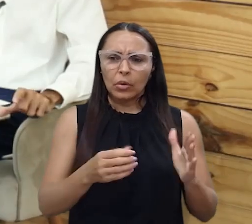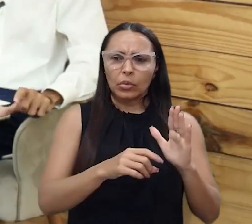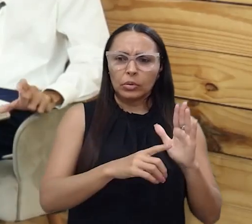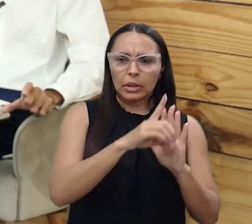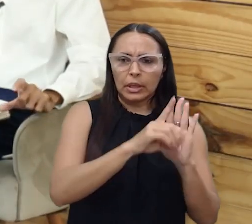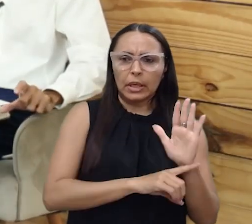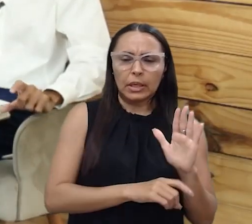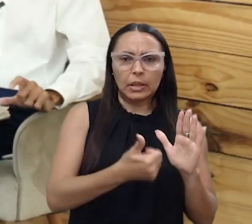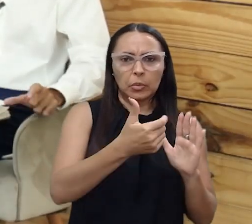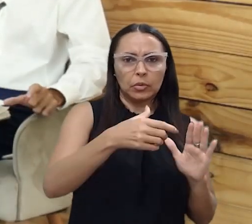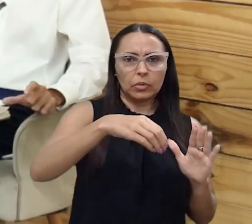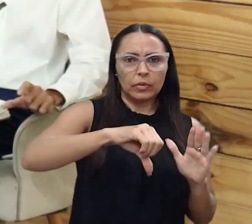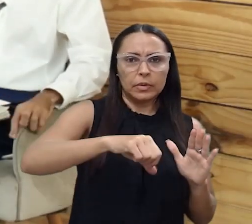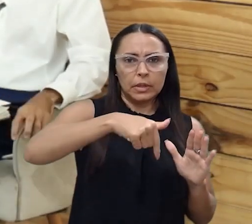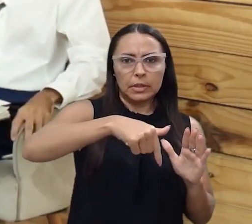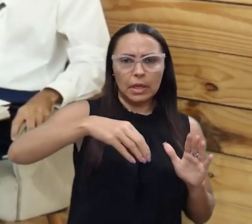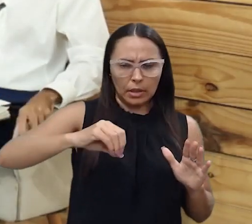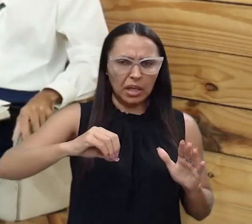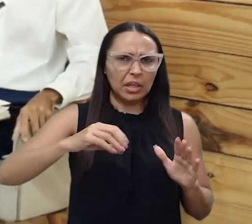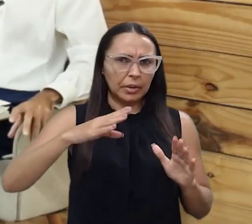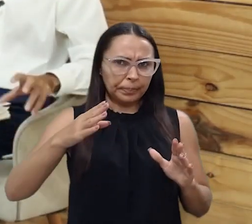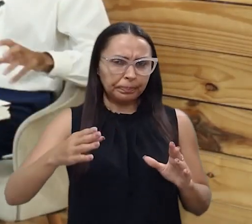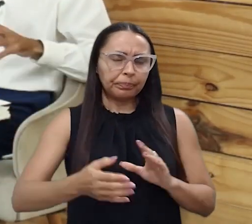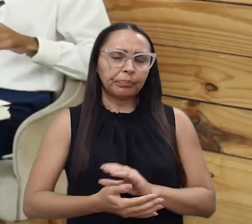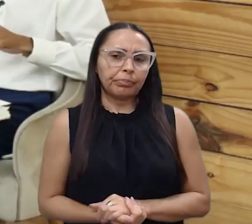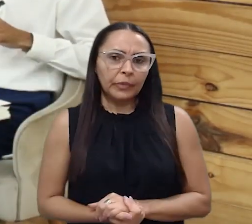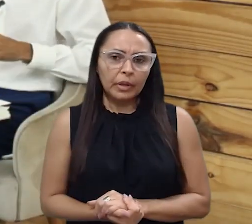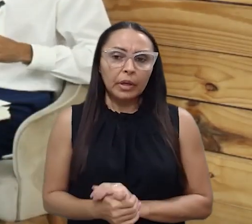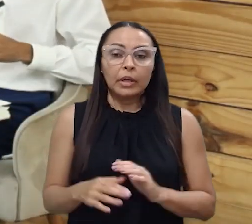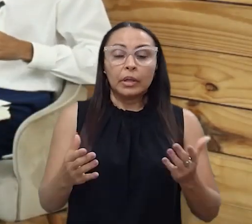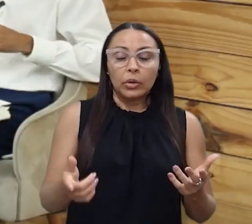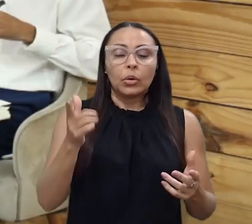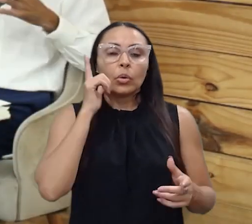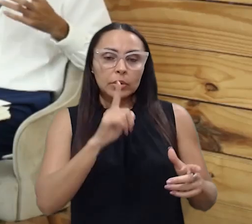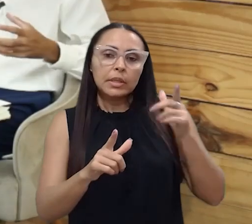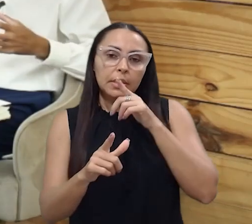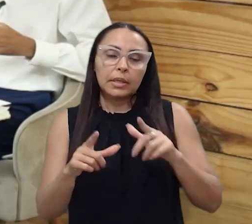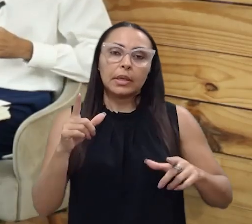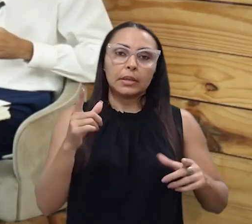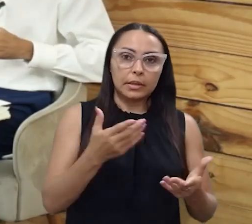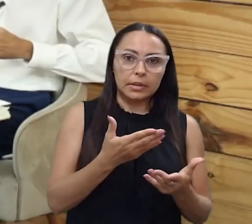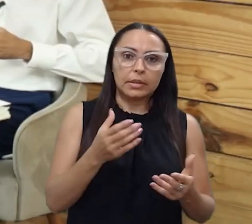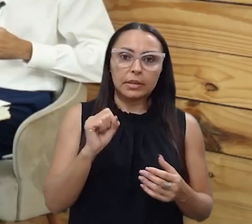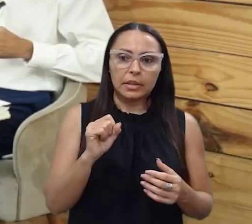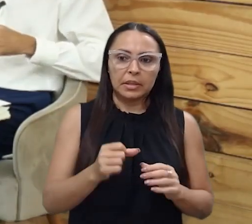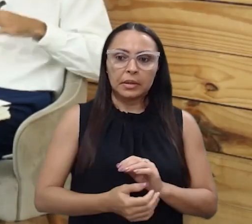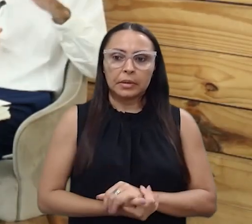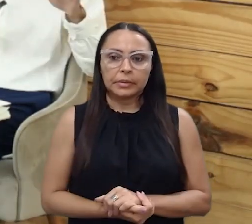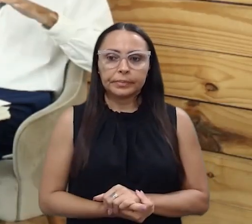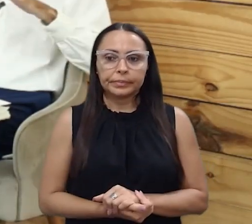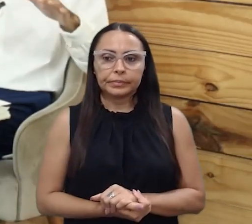da década de 1970, no comecinho da década de 80. Então ele conseguia, apesar de todas as dificuldades,